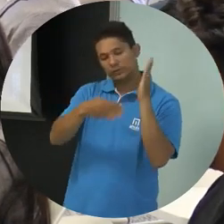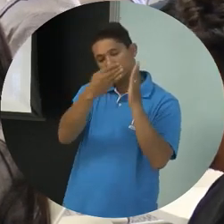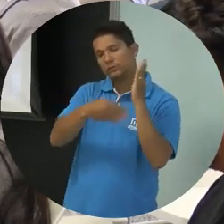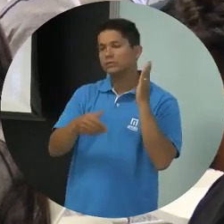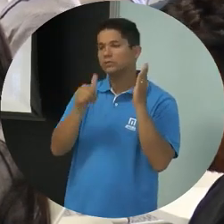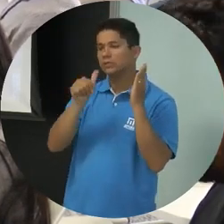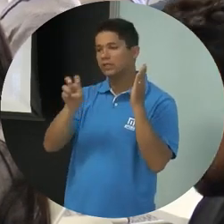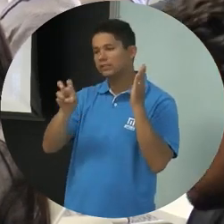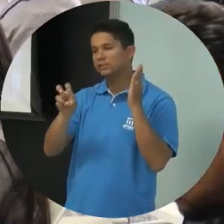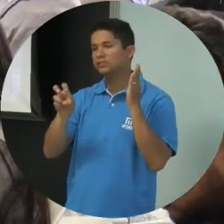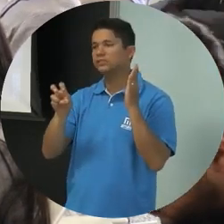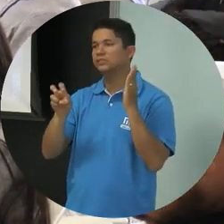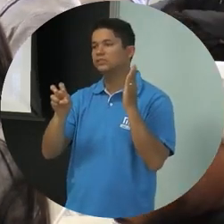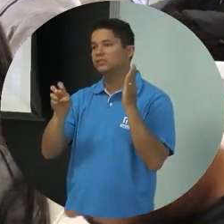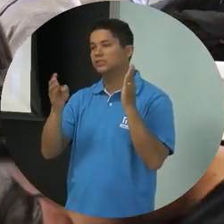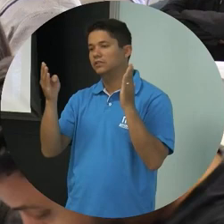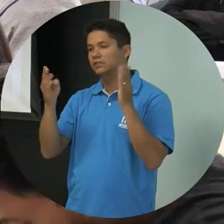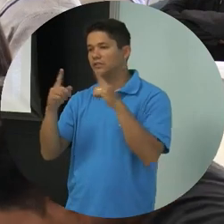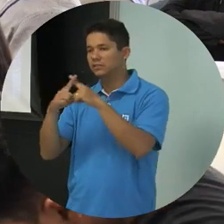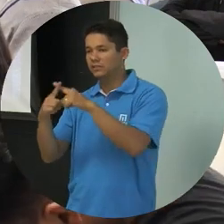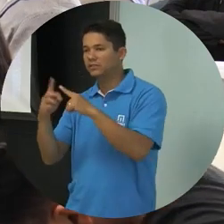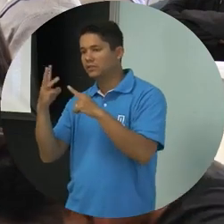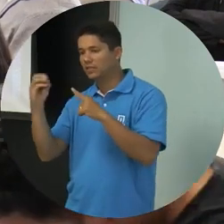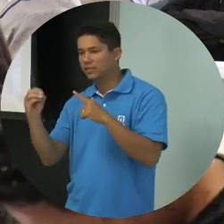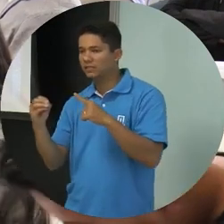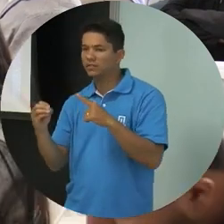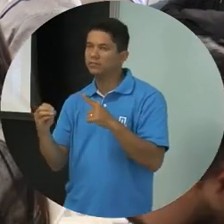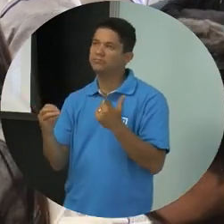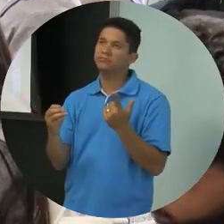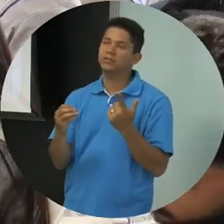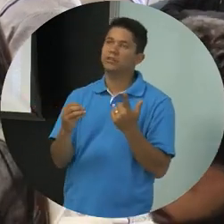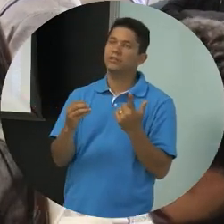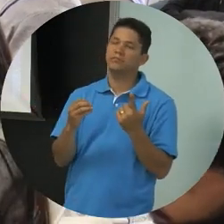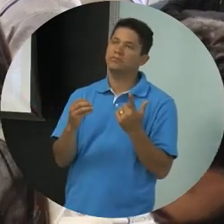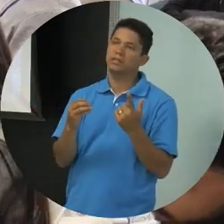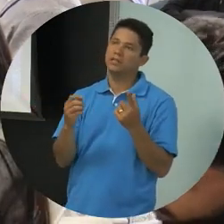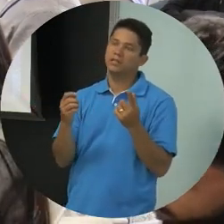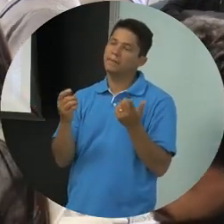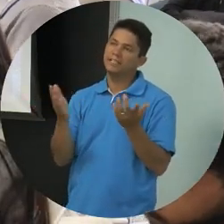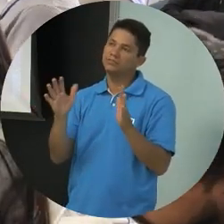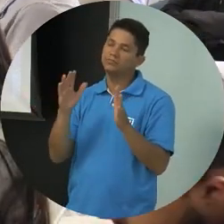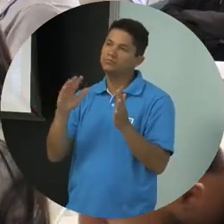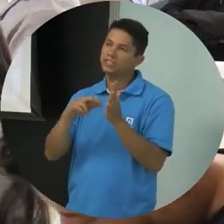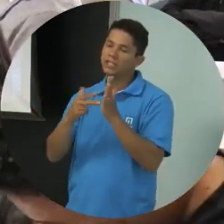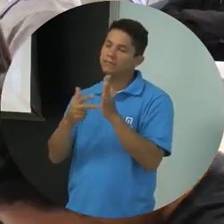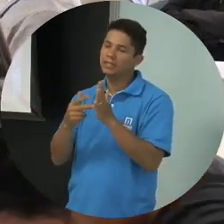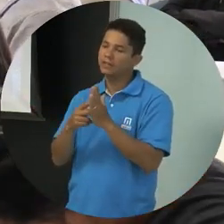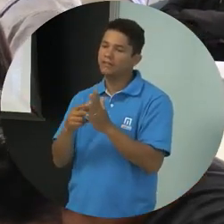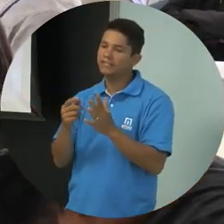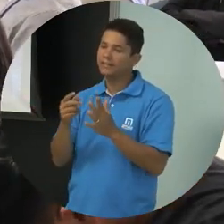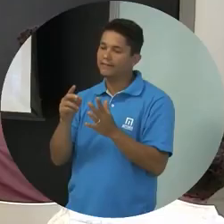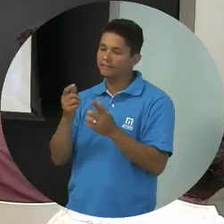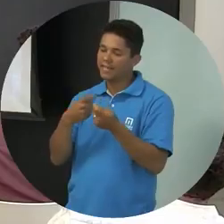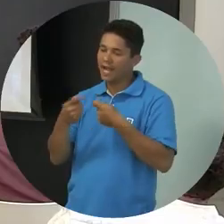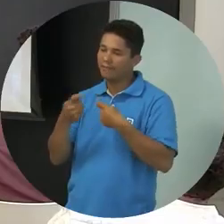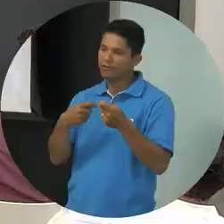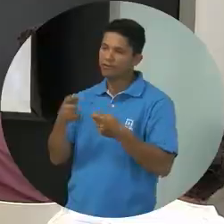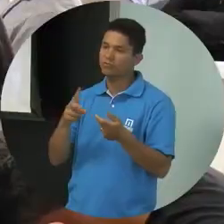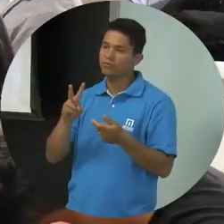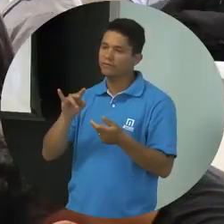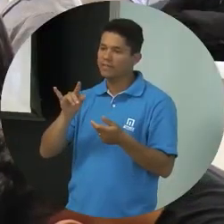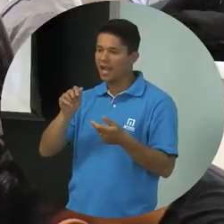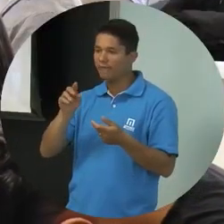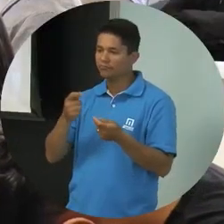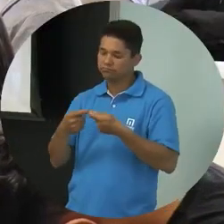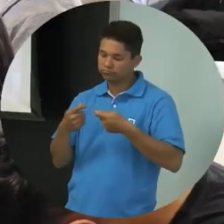tenho precisão para isso. Mas não quer dizer que isso seja viável financeiramente de fazer. Eu posso fazer com martelete. Né? Sim, então, esse ponto